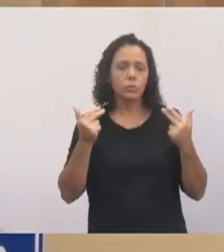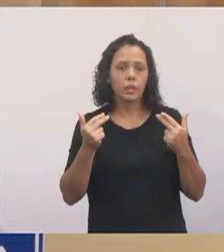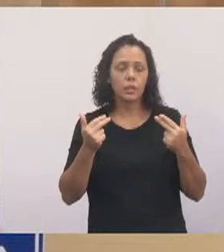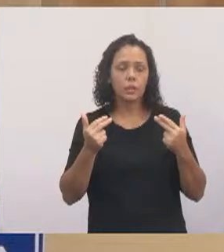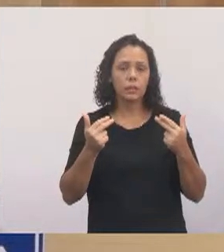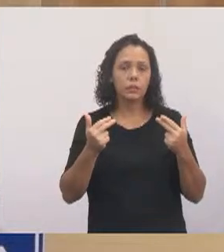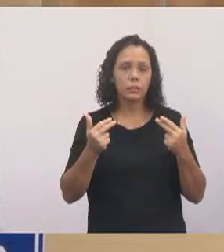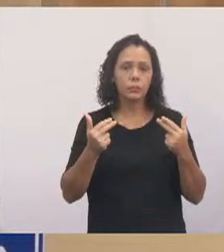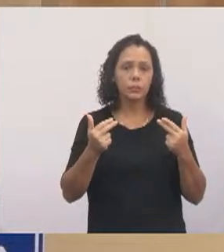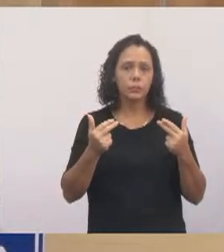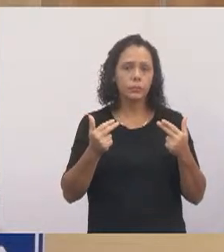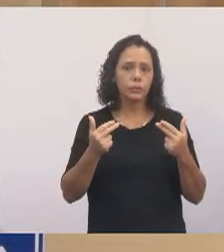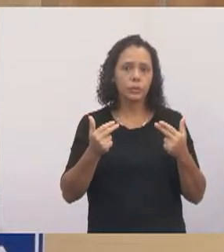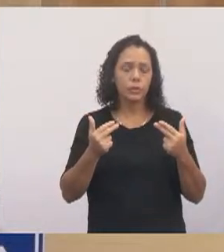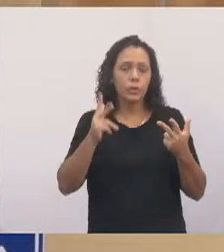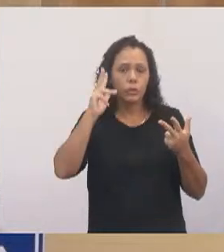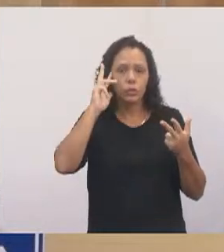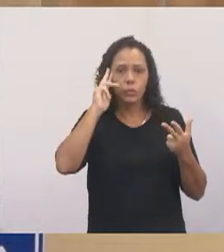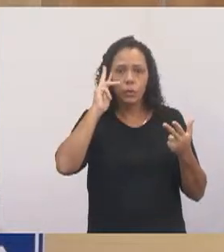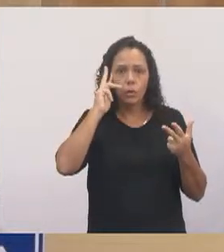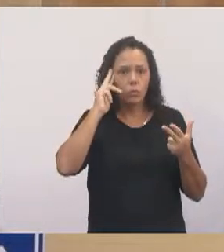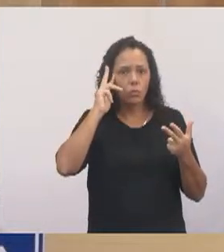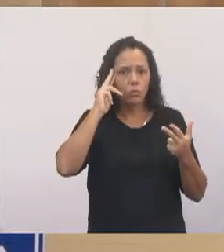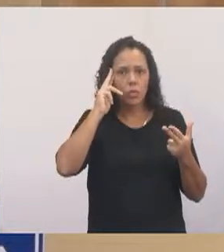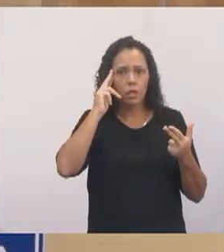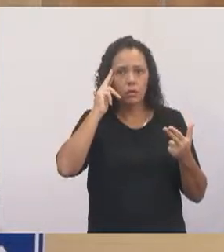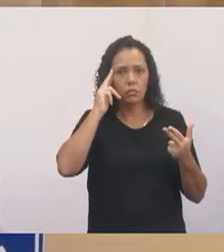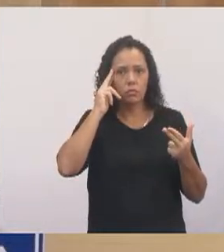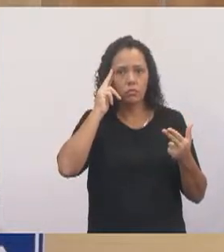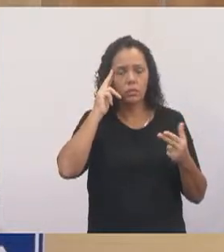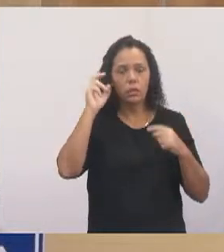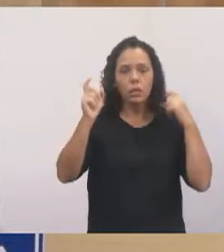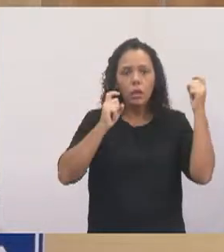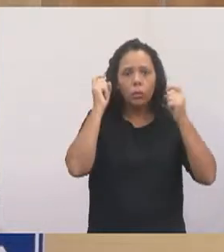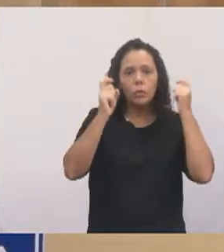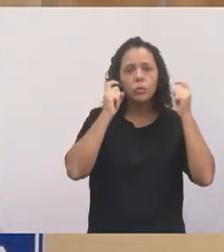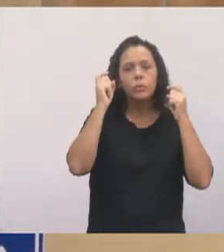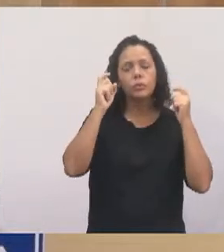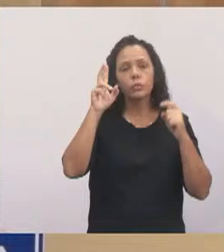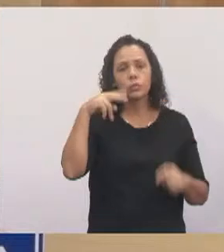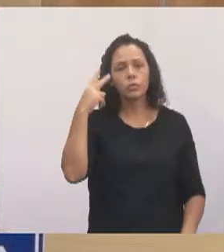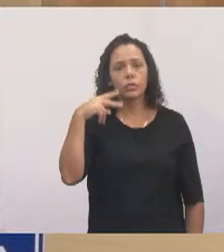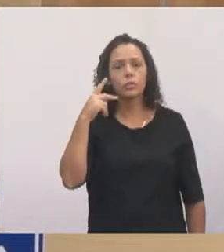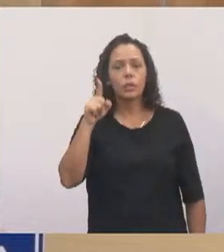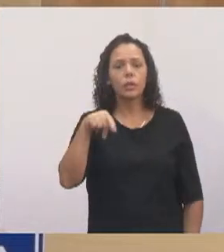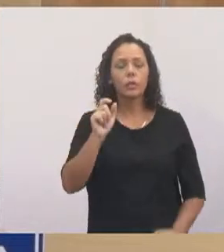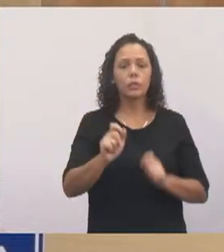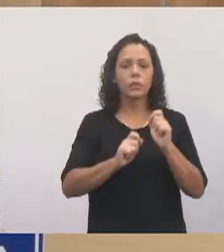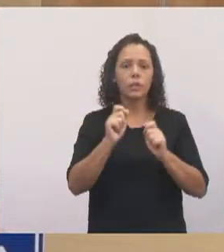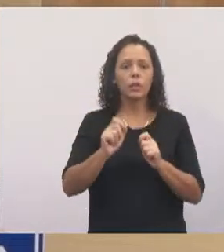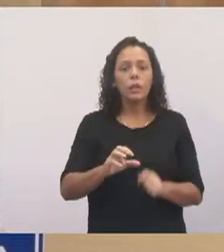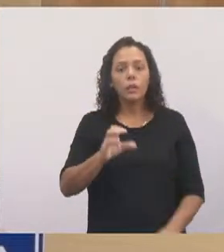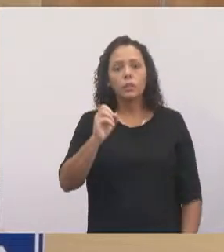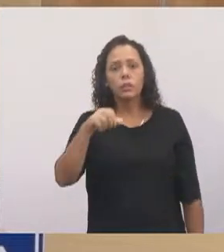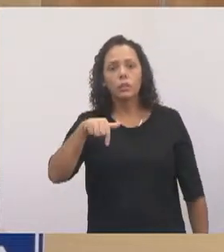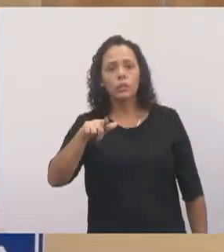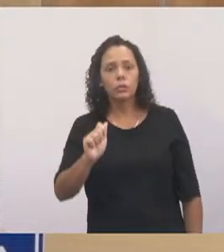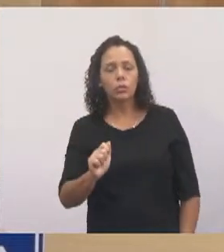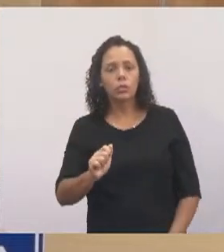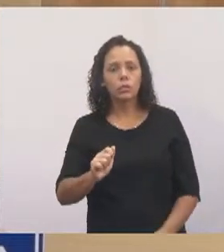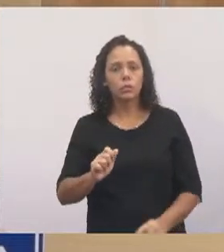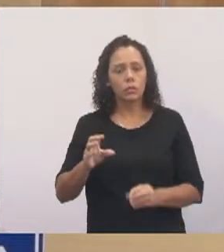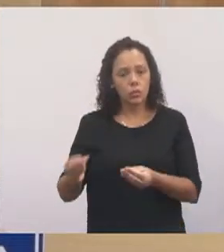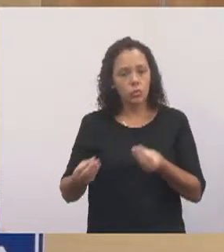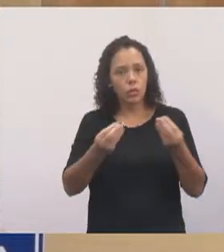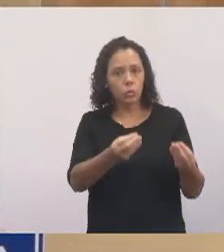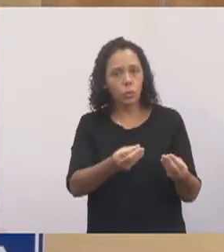eventos. Gente, não tem nada demais. A preocupação da vereadora é que as ONGs que vão doar,